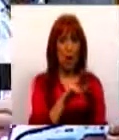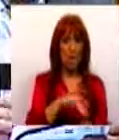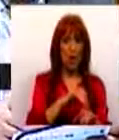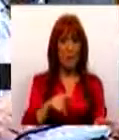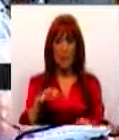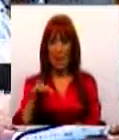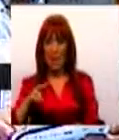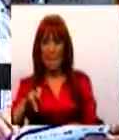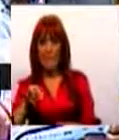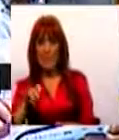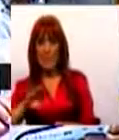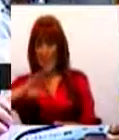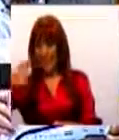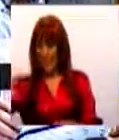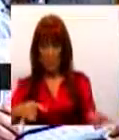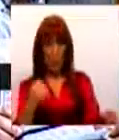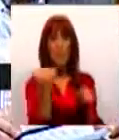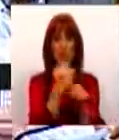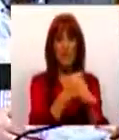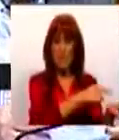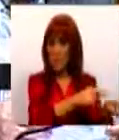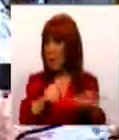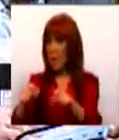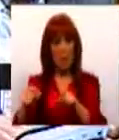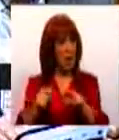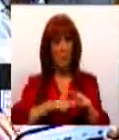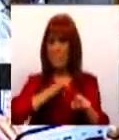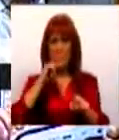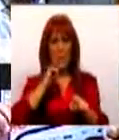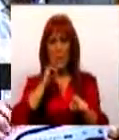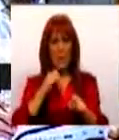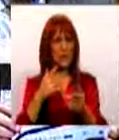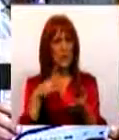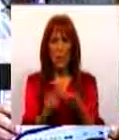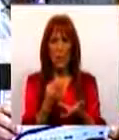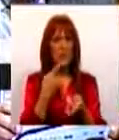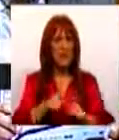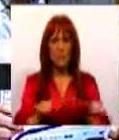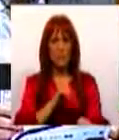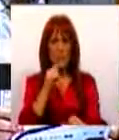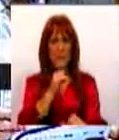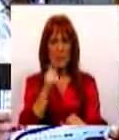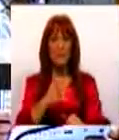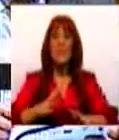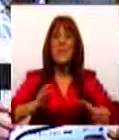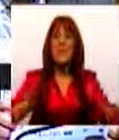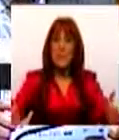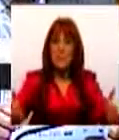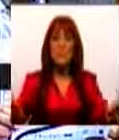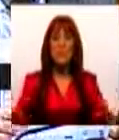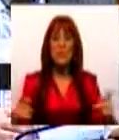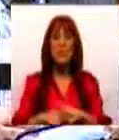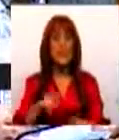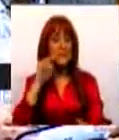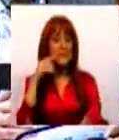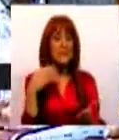e Pampilhosa da Serra, onde o serviço não está ainda restabelecido. E tem que